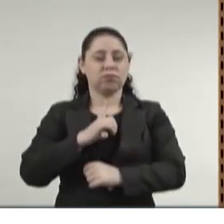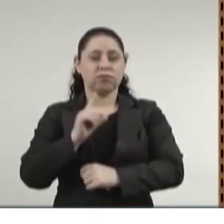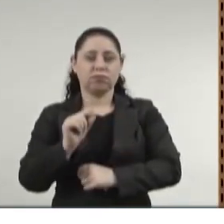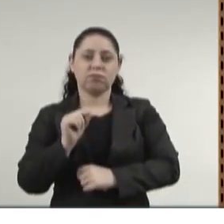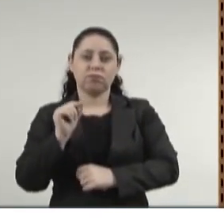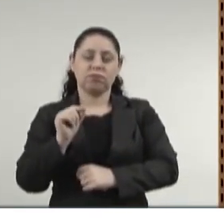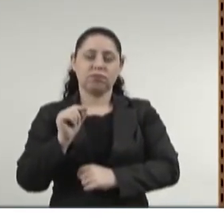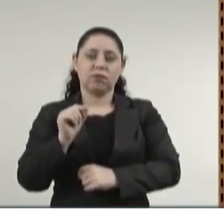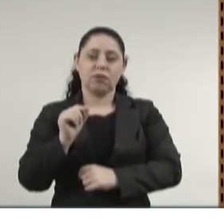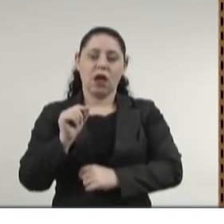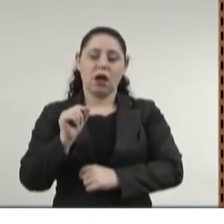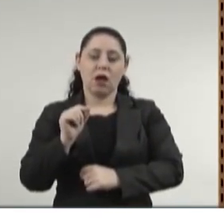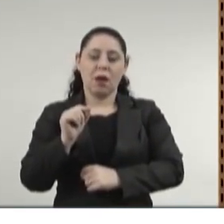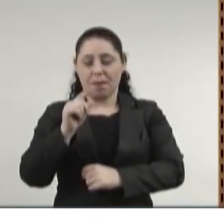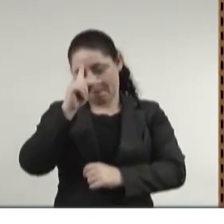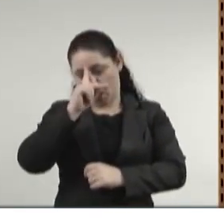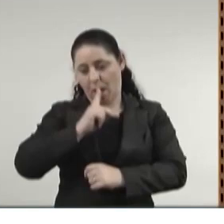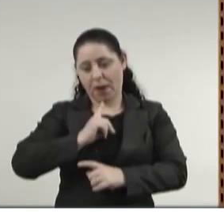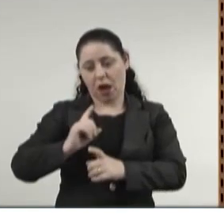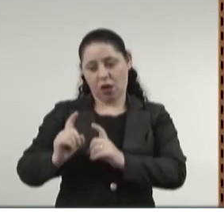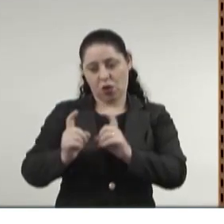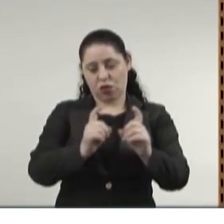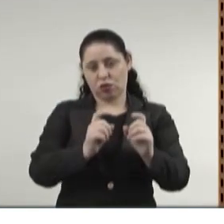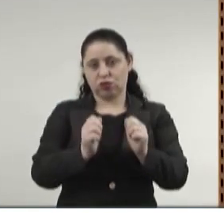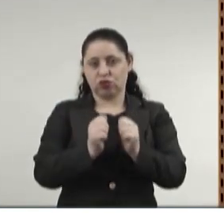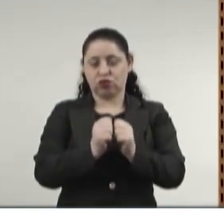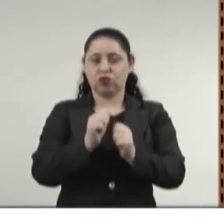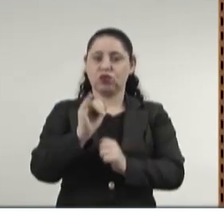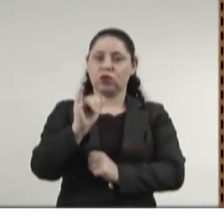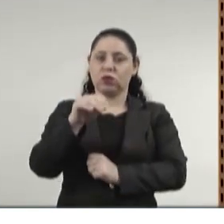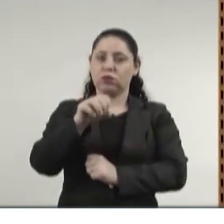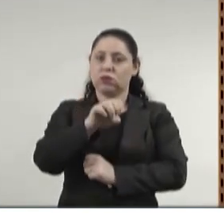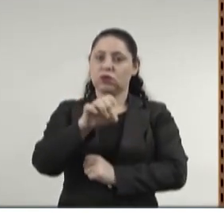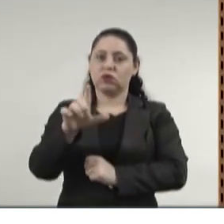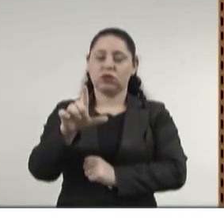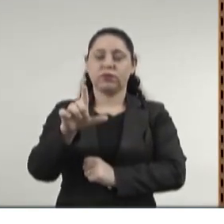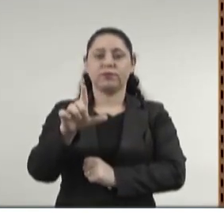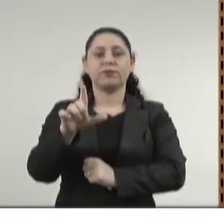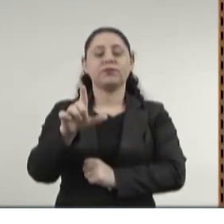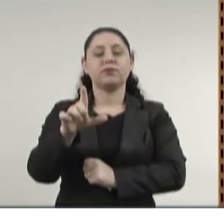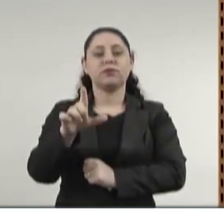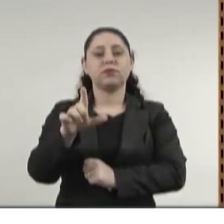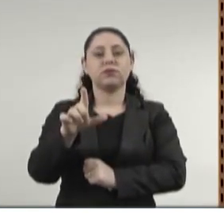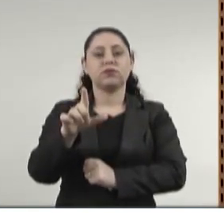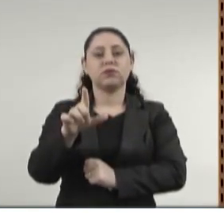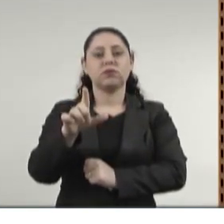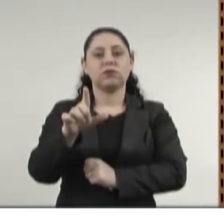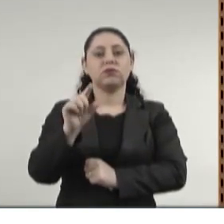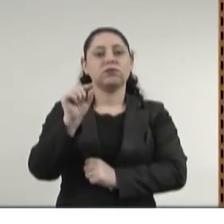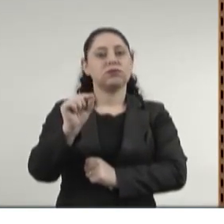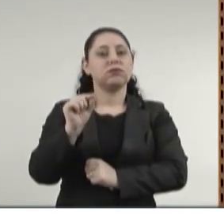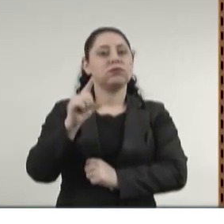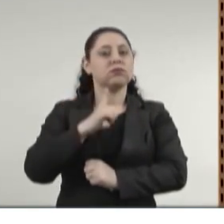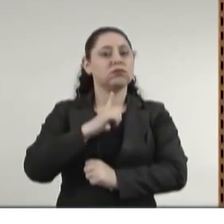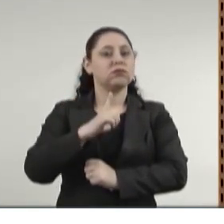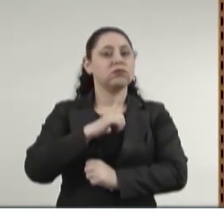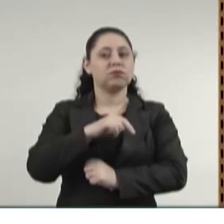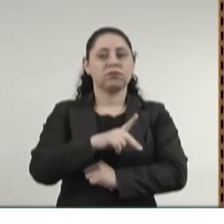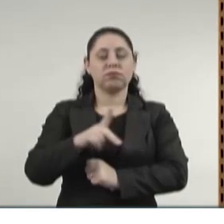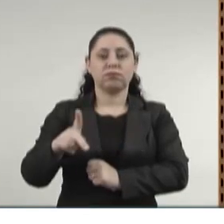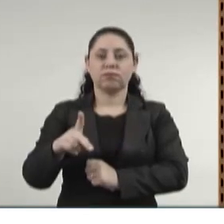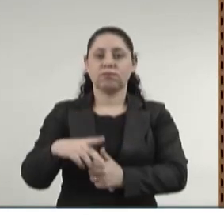teremos a nossa reunião junto com o IMASU, né? E que bom que o